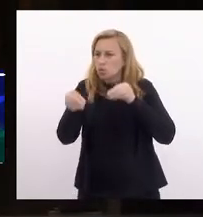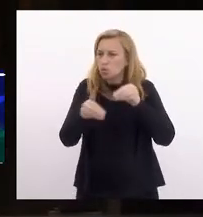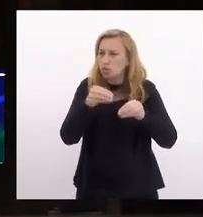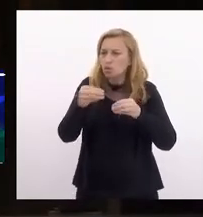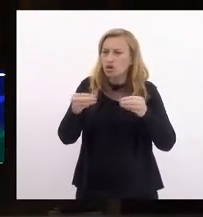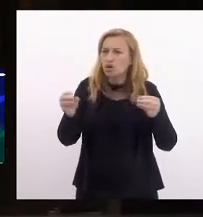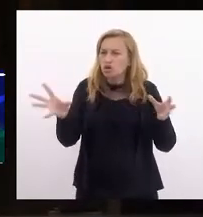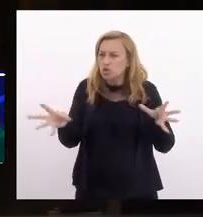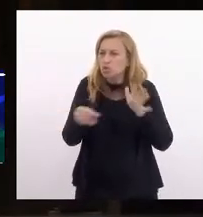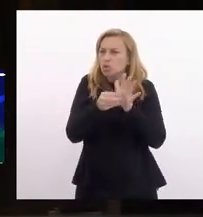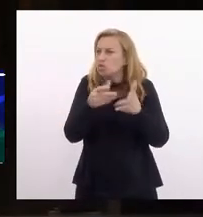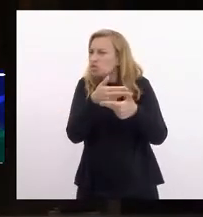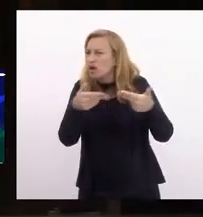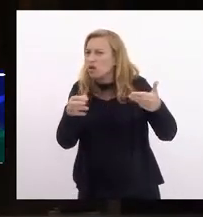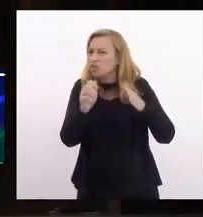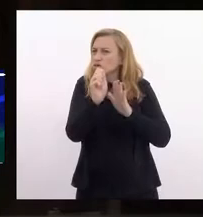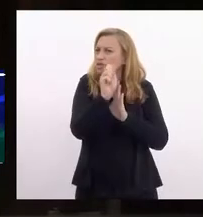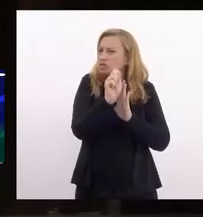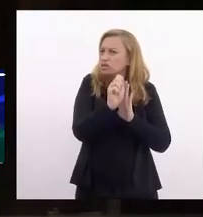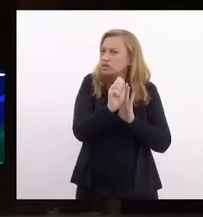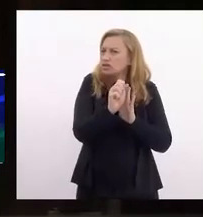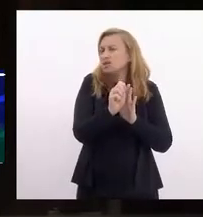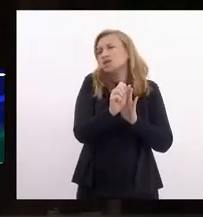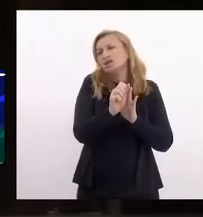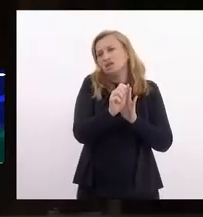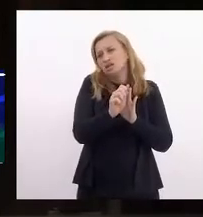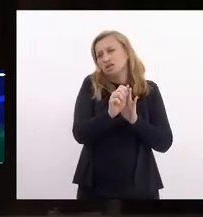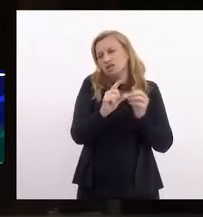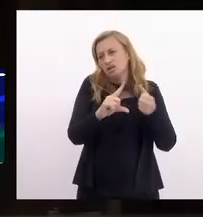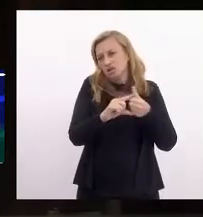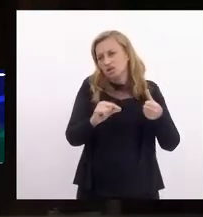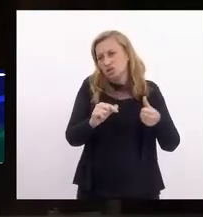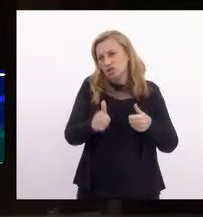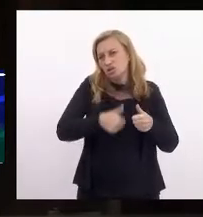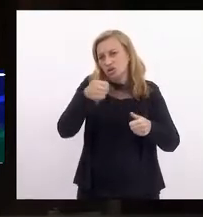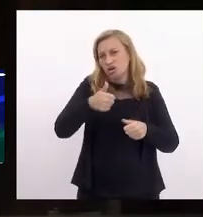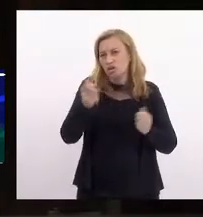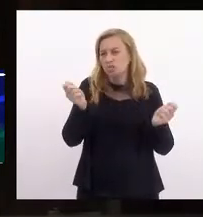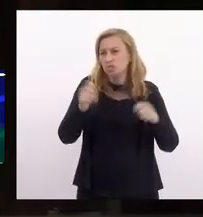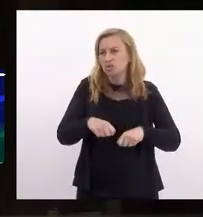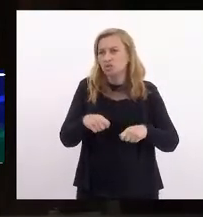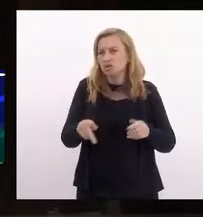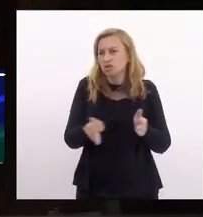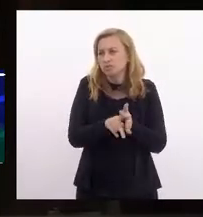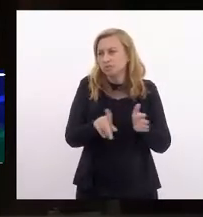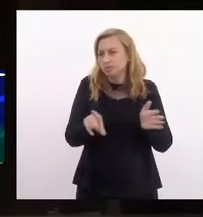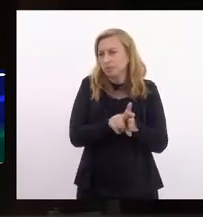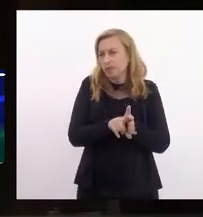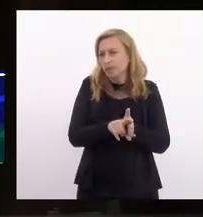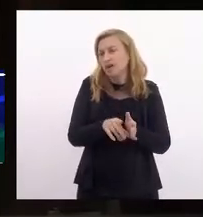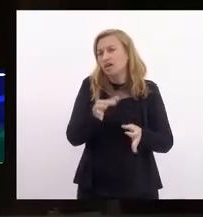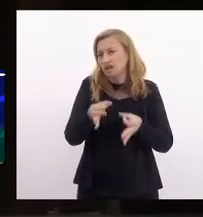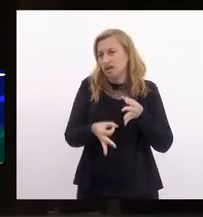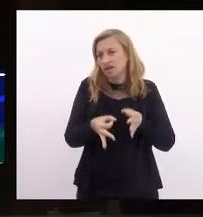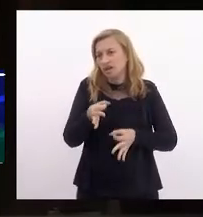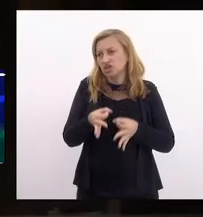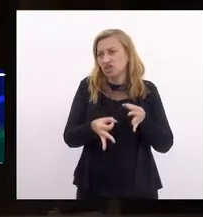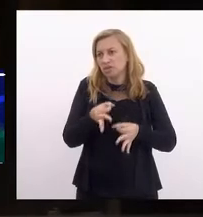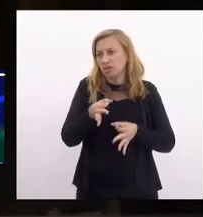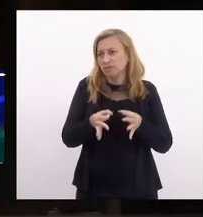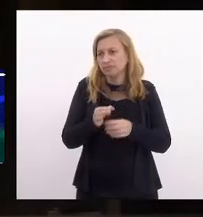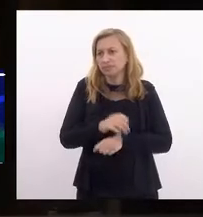vários artigos várias pontos de vista e aprimorar o máximo possível o projeto de lei na comissão de justiça